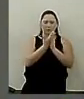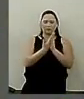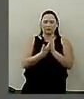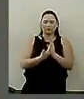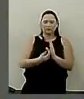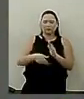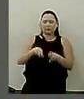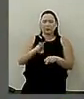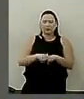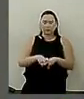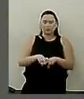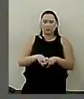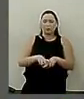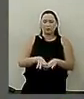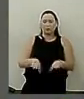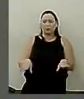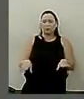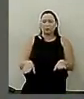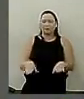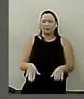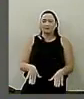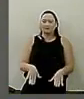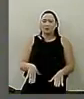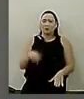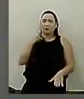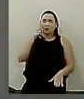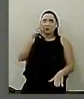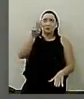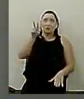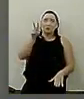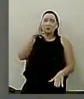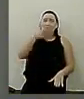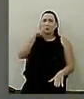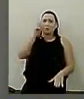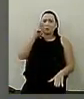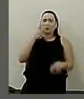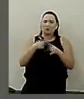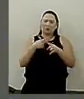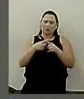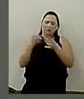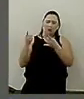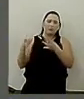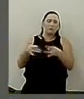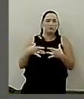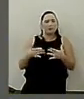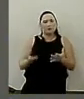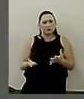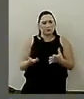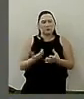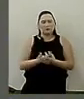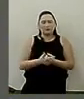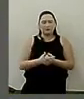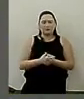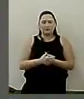chão com as costas encostadas na parede, olhou para cima e disse: Senhor, por que o Senhor me abandonou?